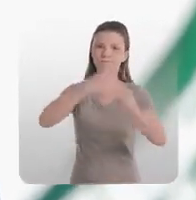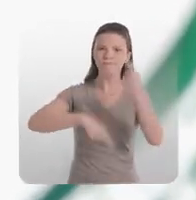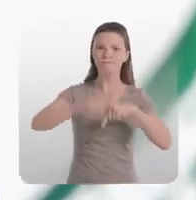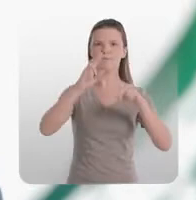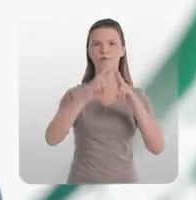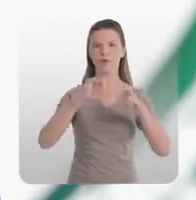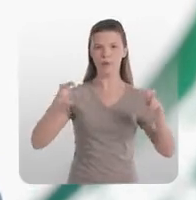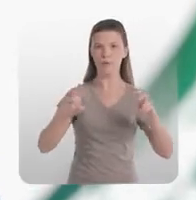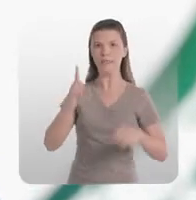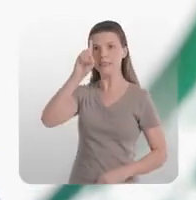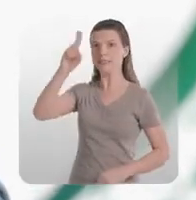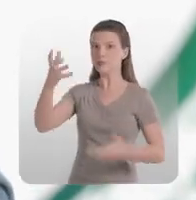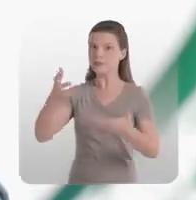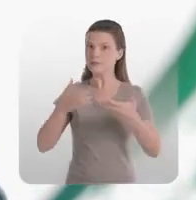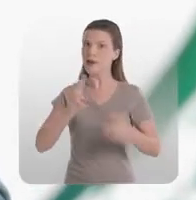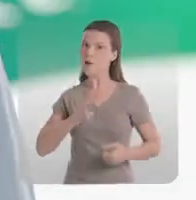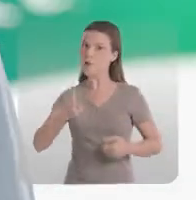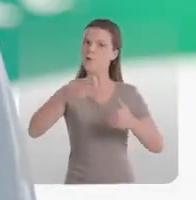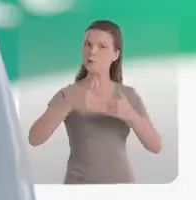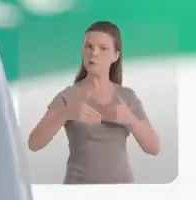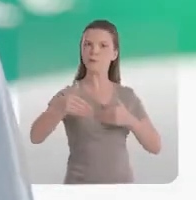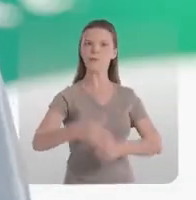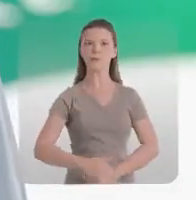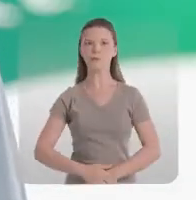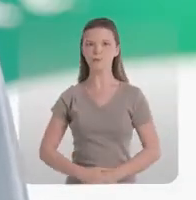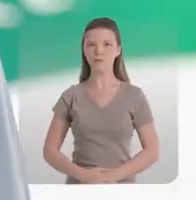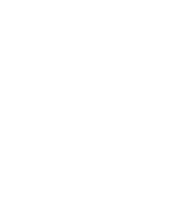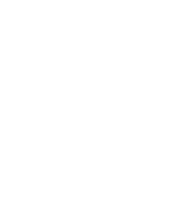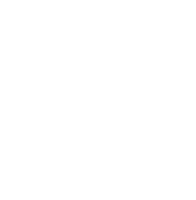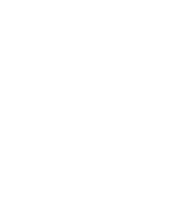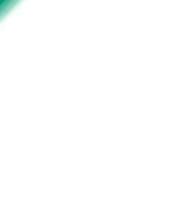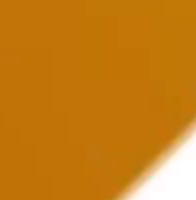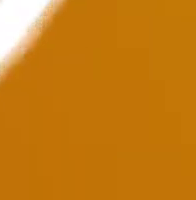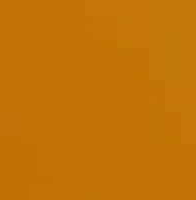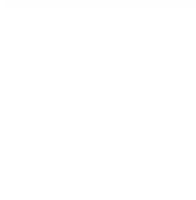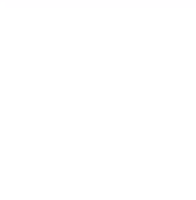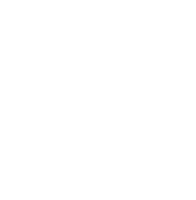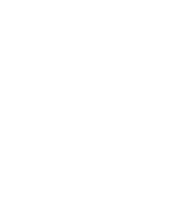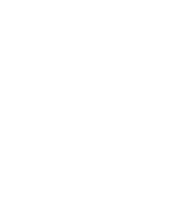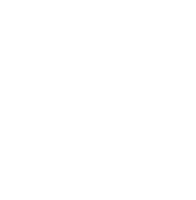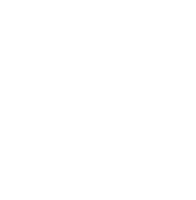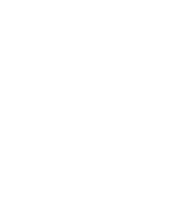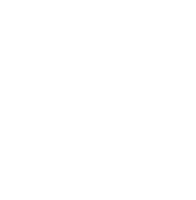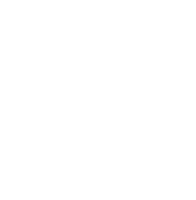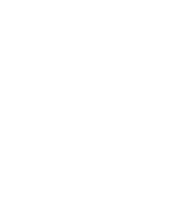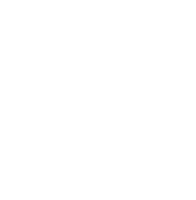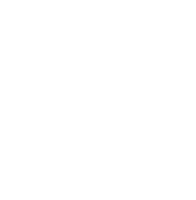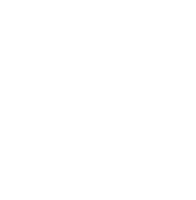estamos mudando a cidade. E se Deus quiser, vamos continuar mudando. É 25!